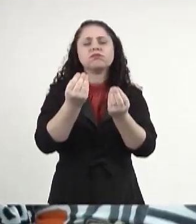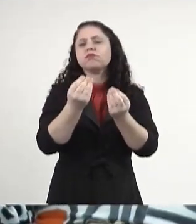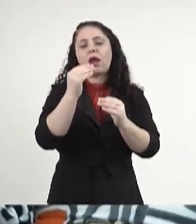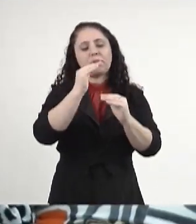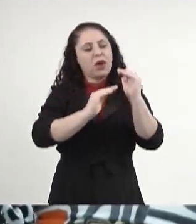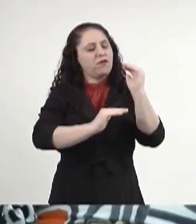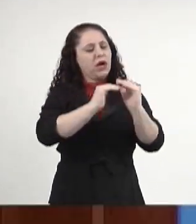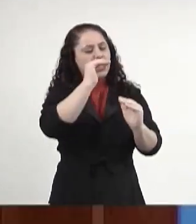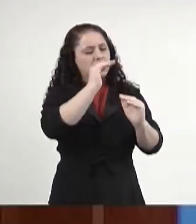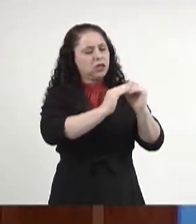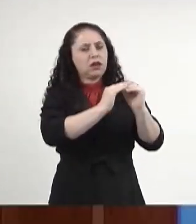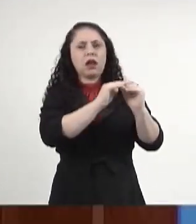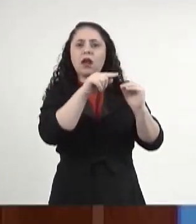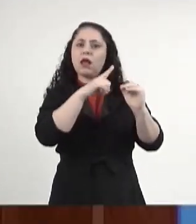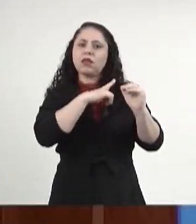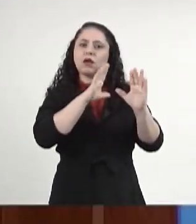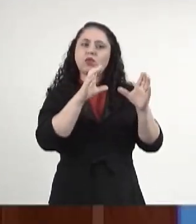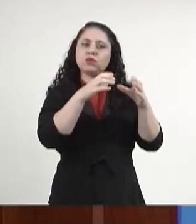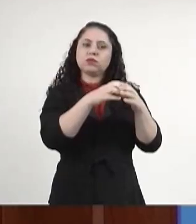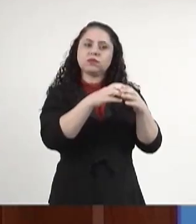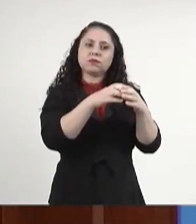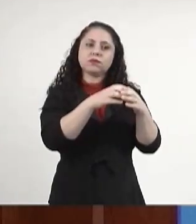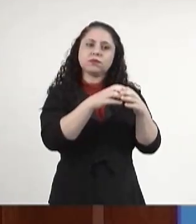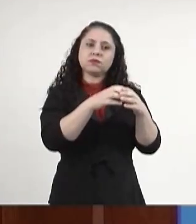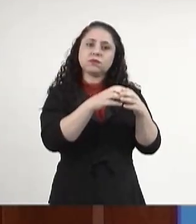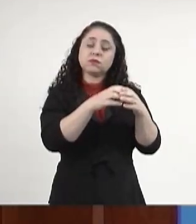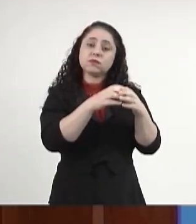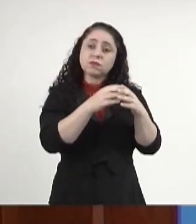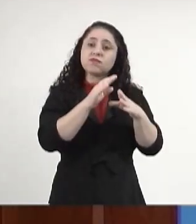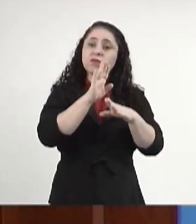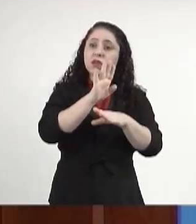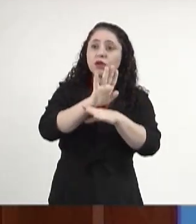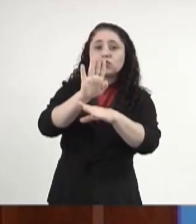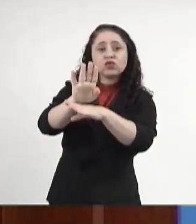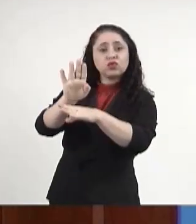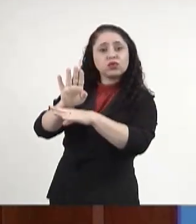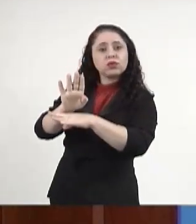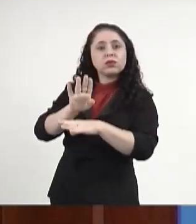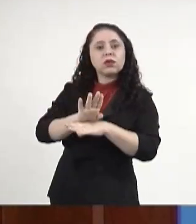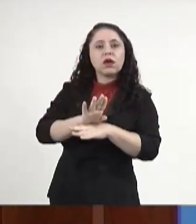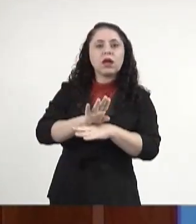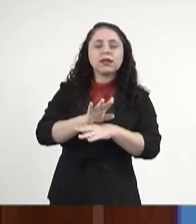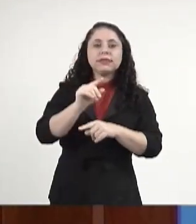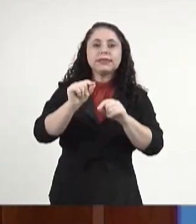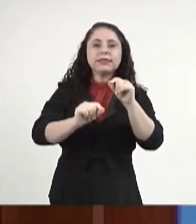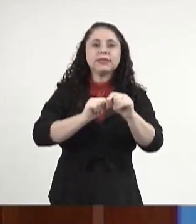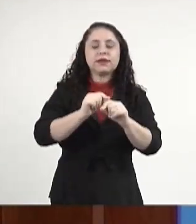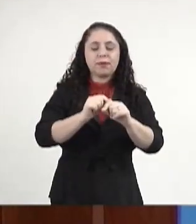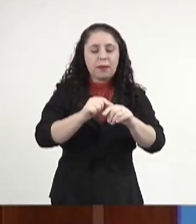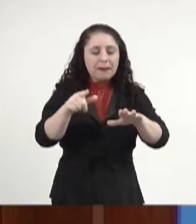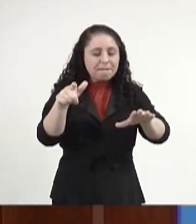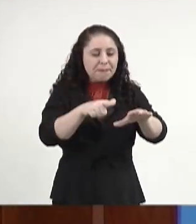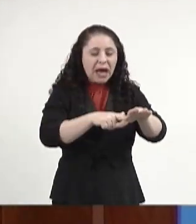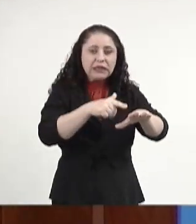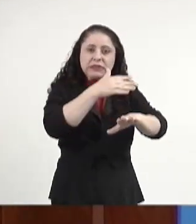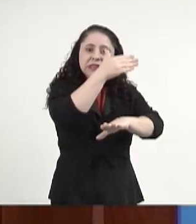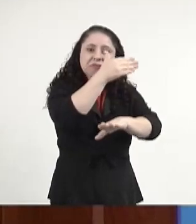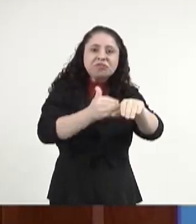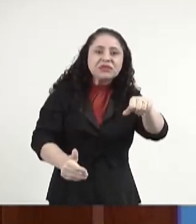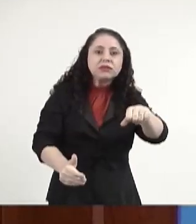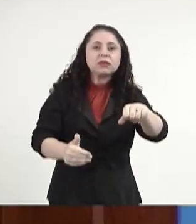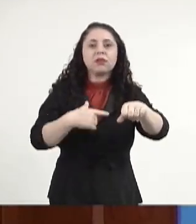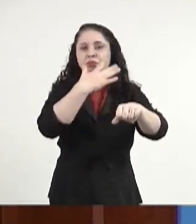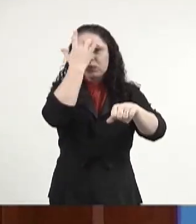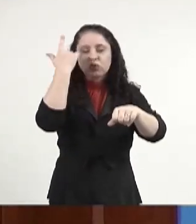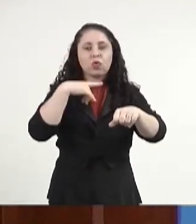Essas profissionais têm ajudado para que as amputações, principalmente de pés,